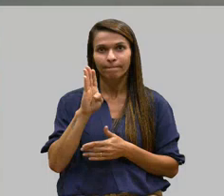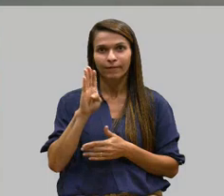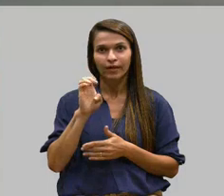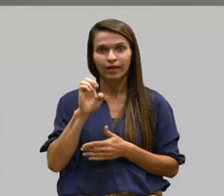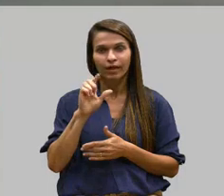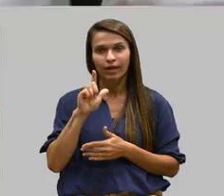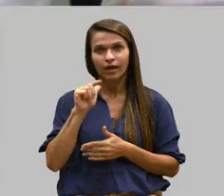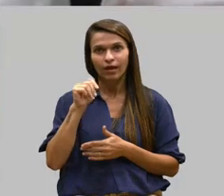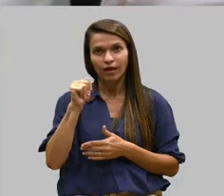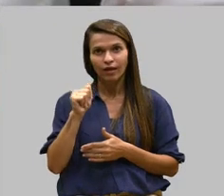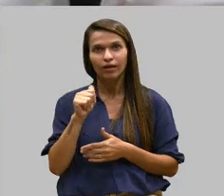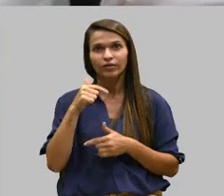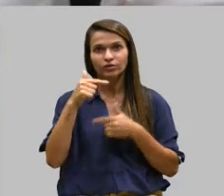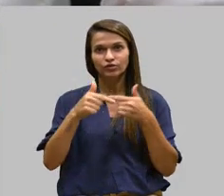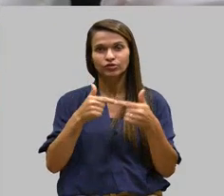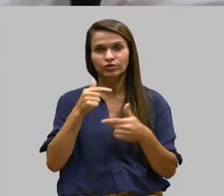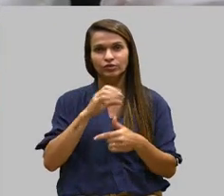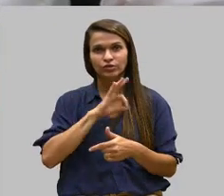BH